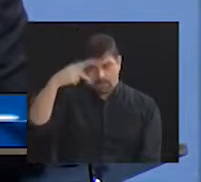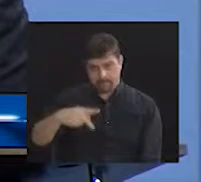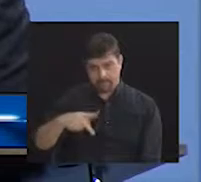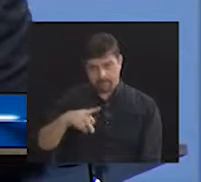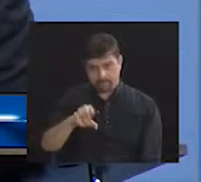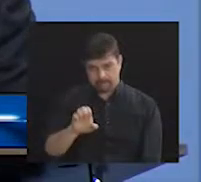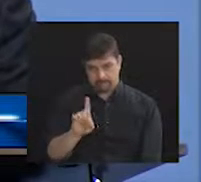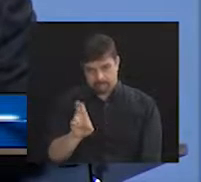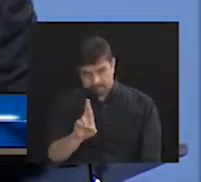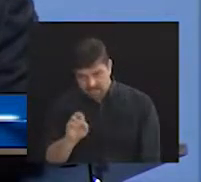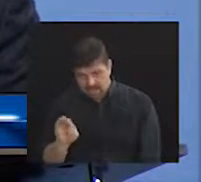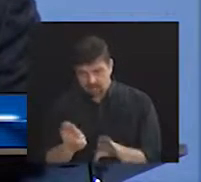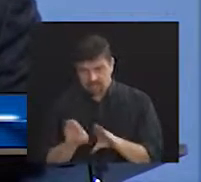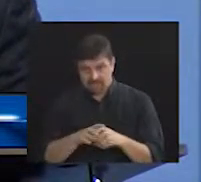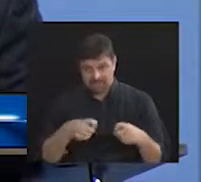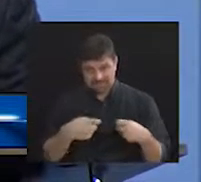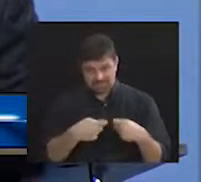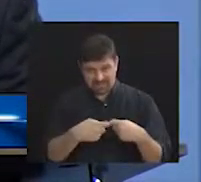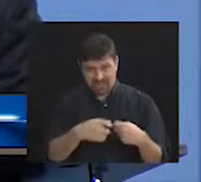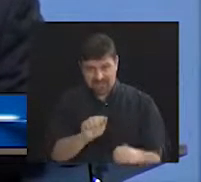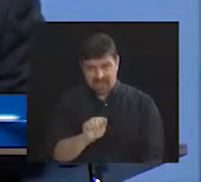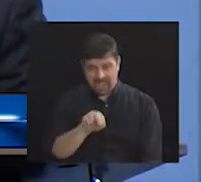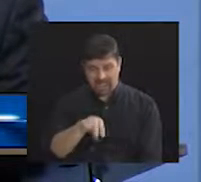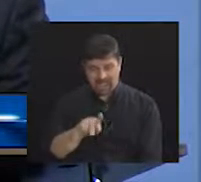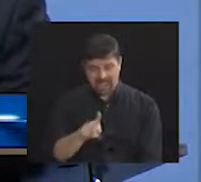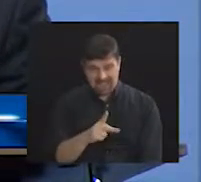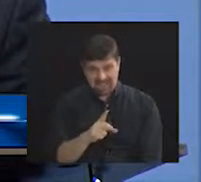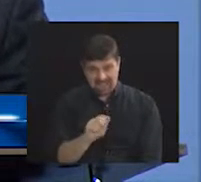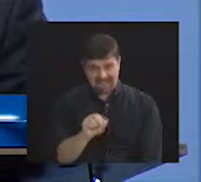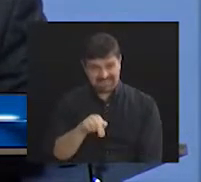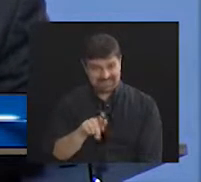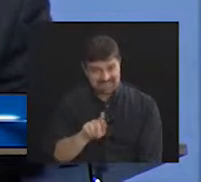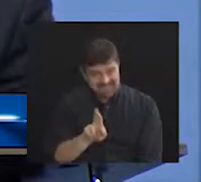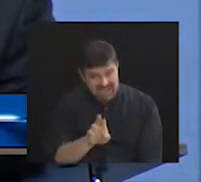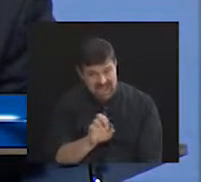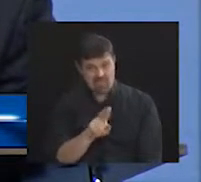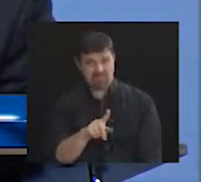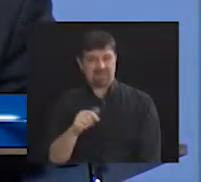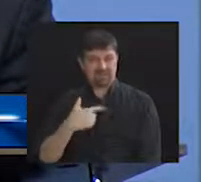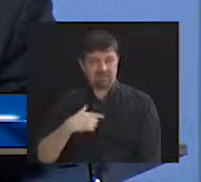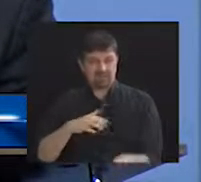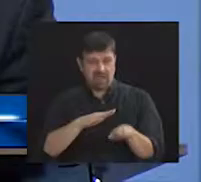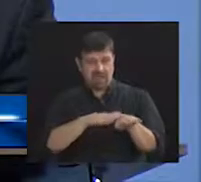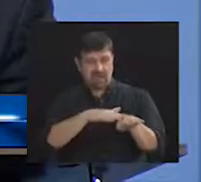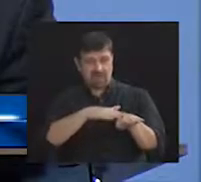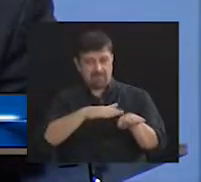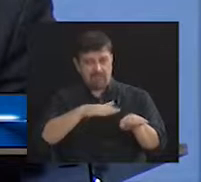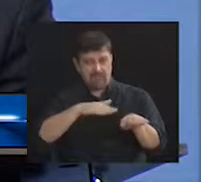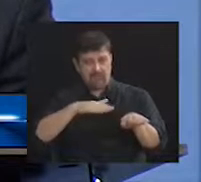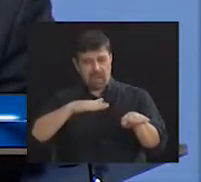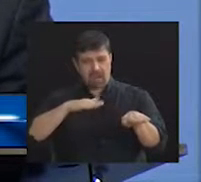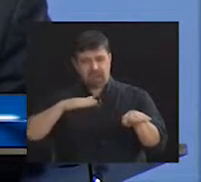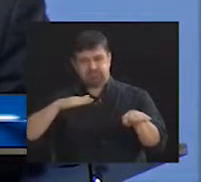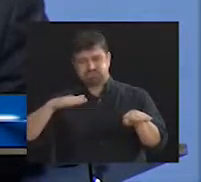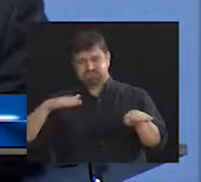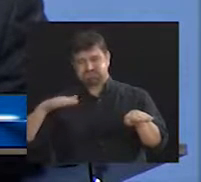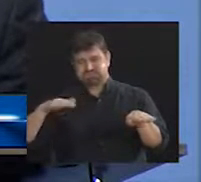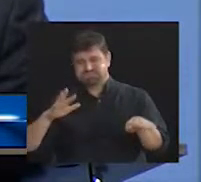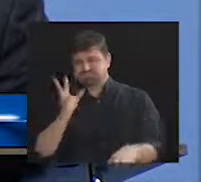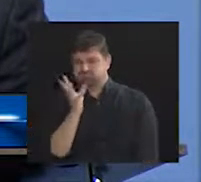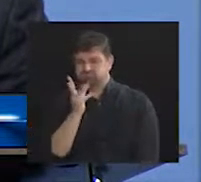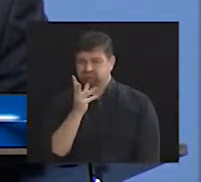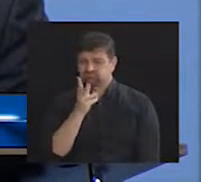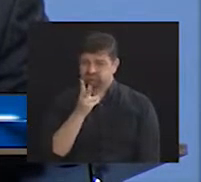nós temos sofrido porque ali trava tudo se o presidente daquela rodovia